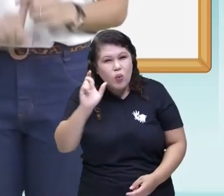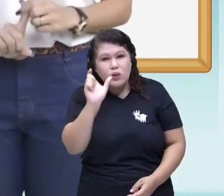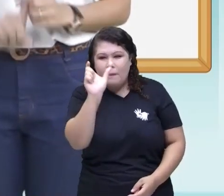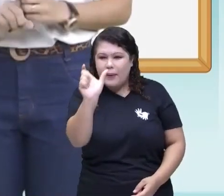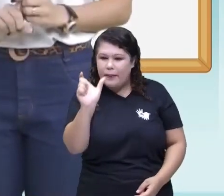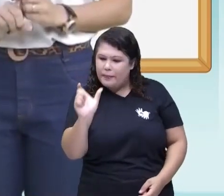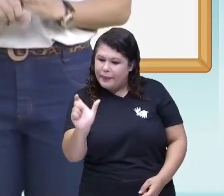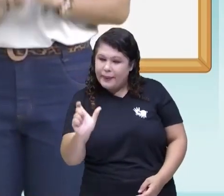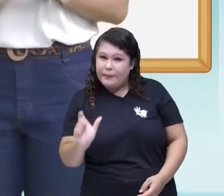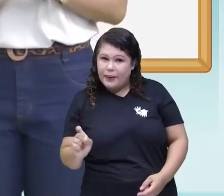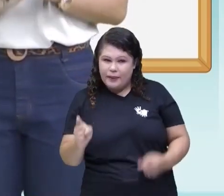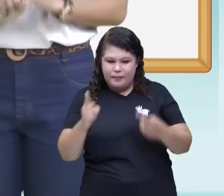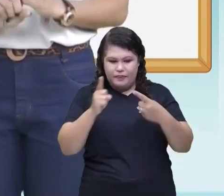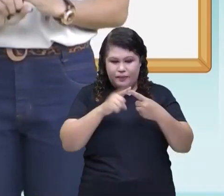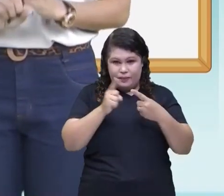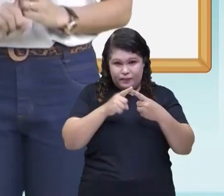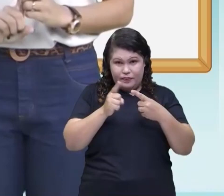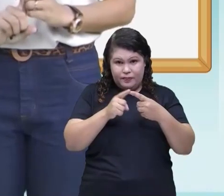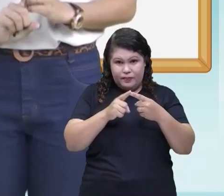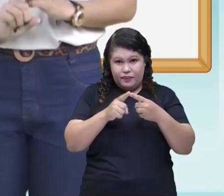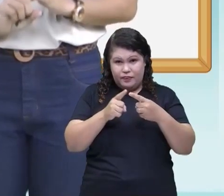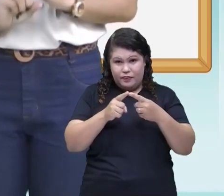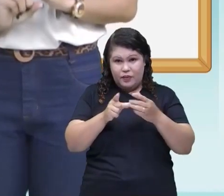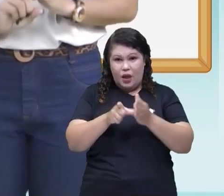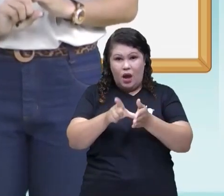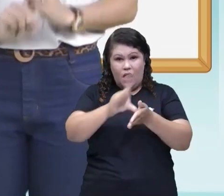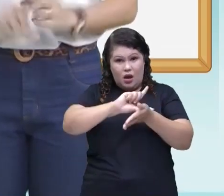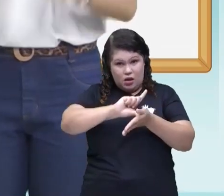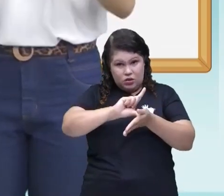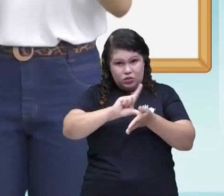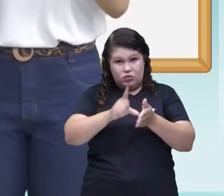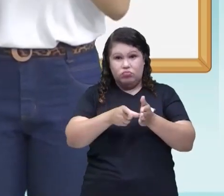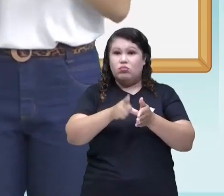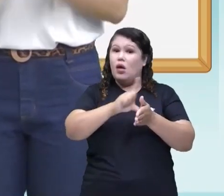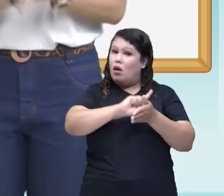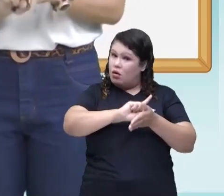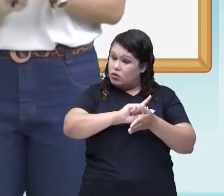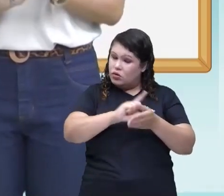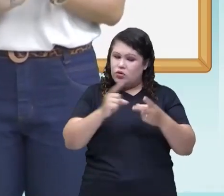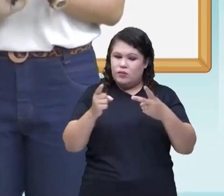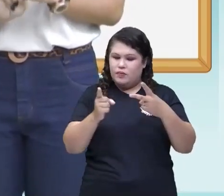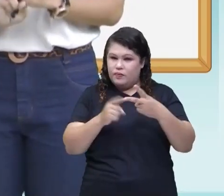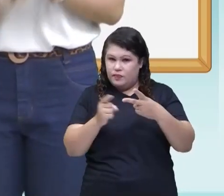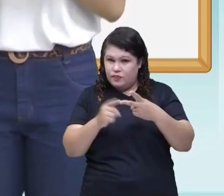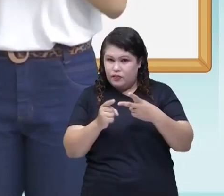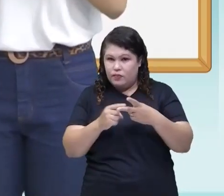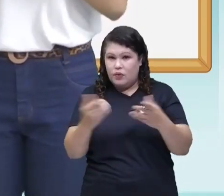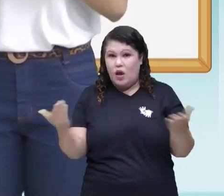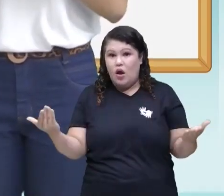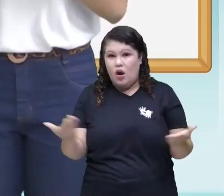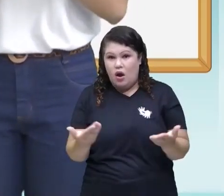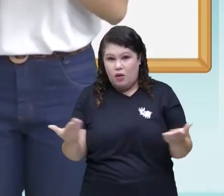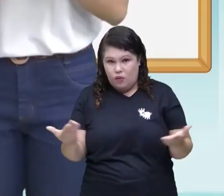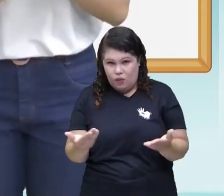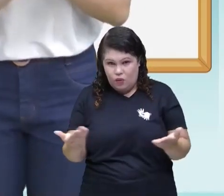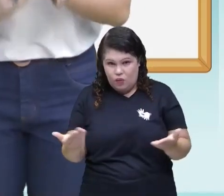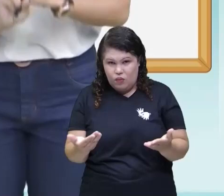somos um bebezinho. Antes, nós éramos bebezinhos. Agora, vocês são o quê? Vocês